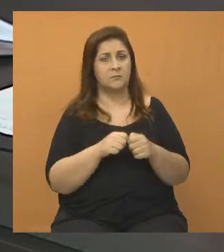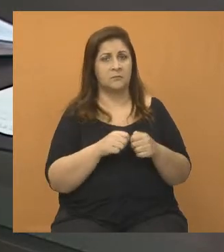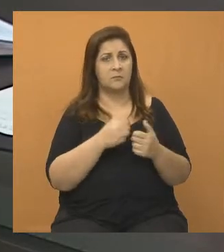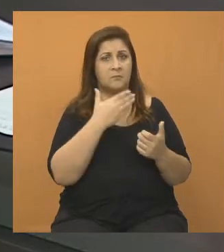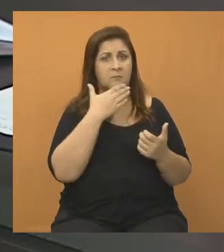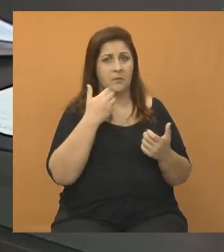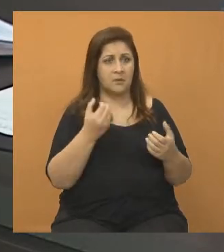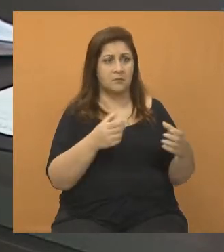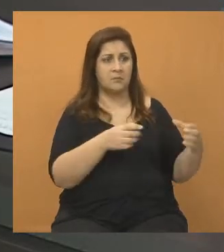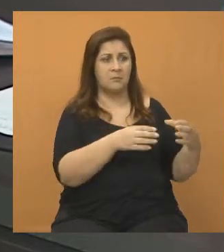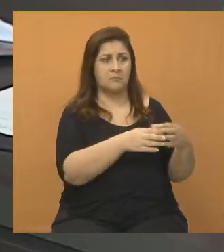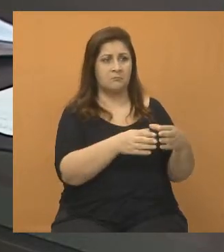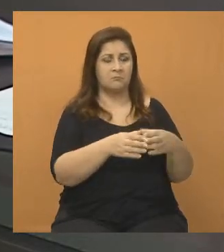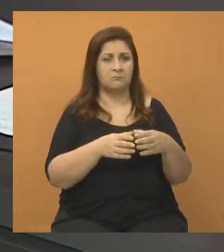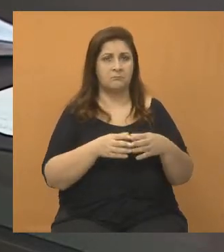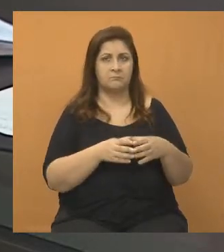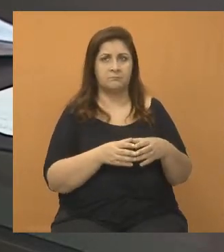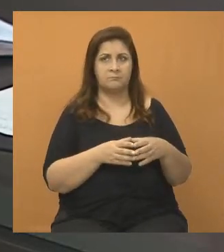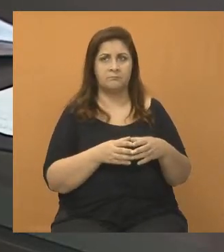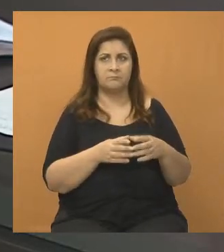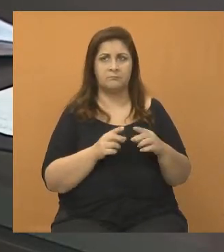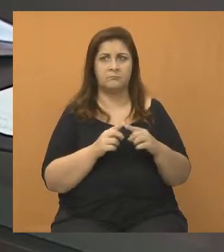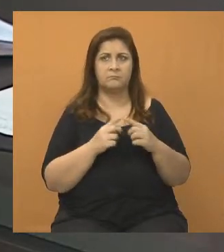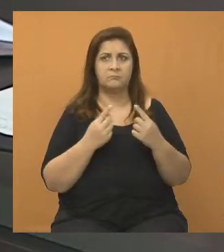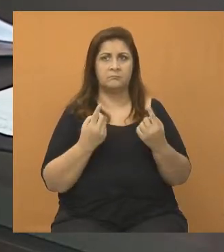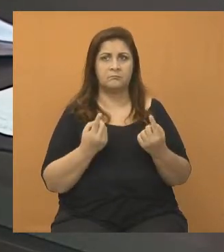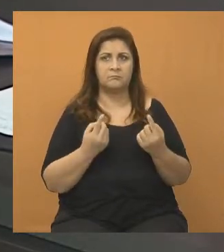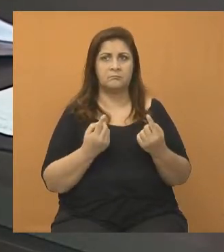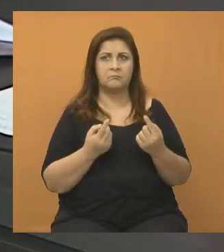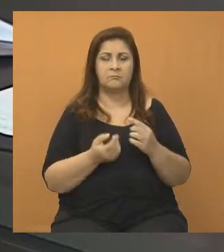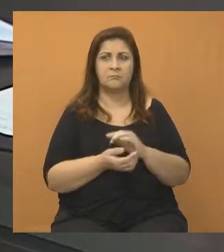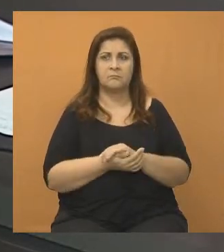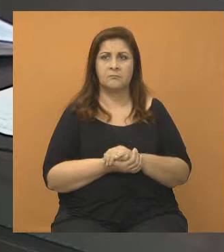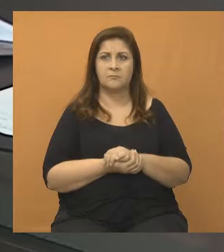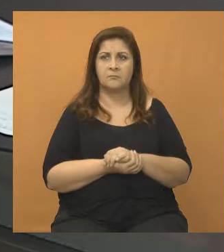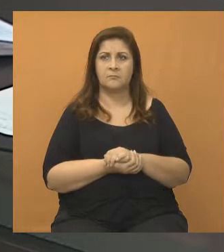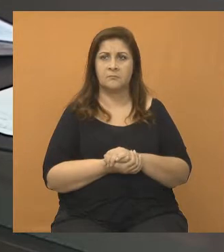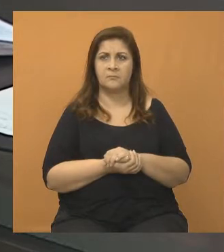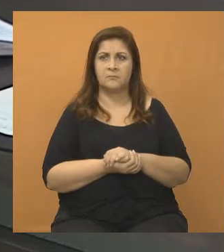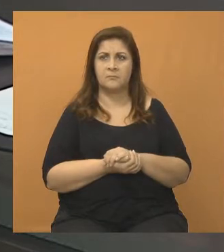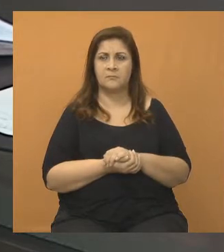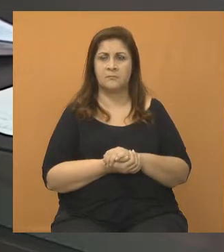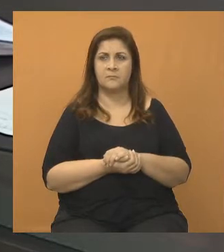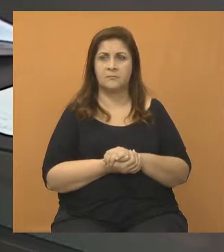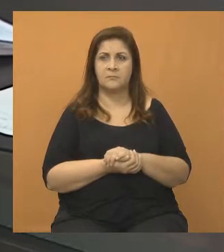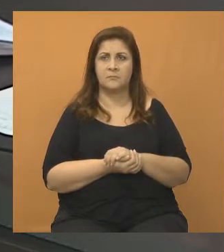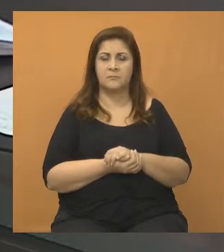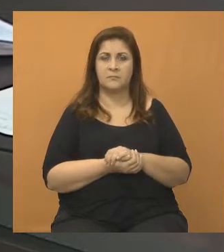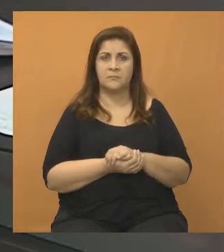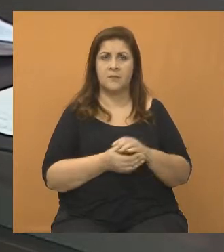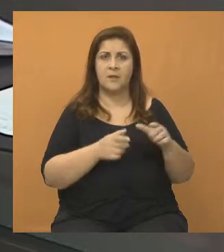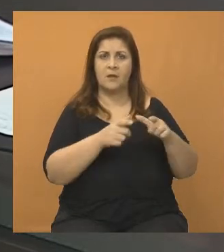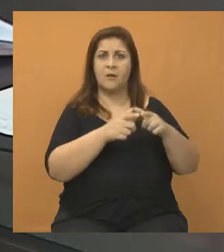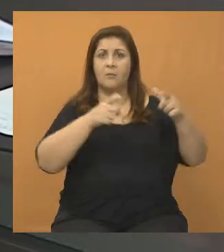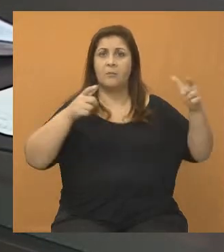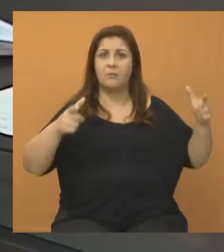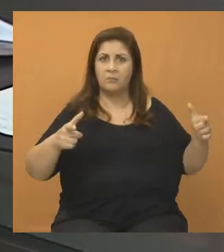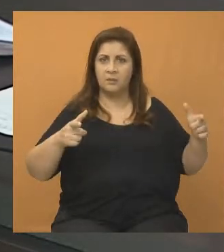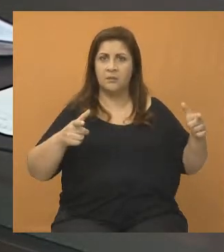às entidades, mas a ampliação do serviço de